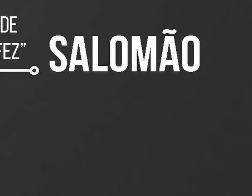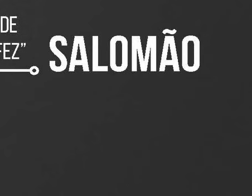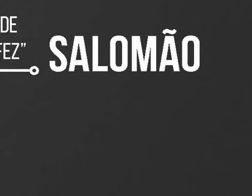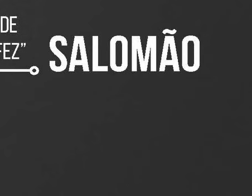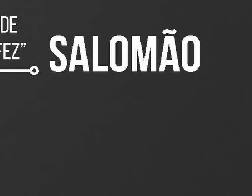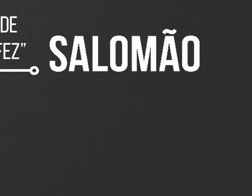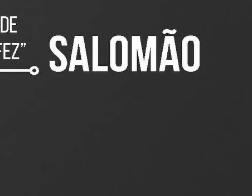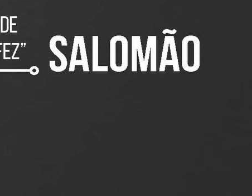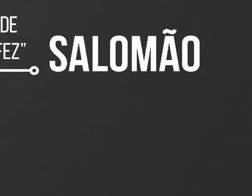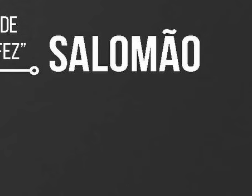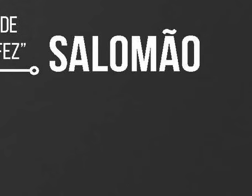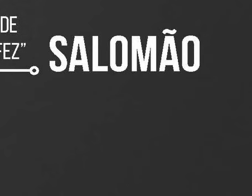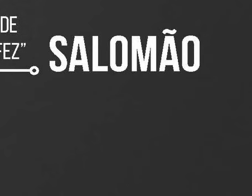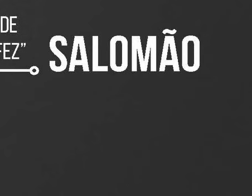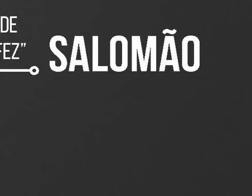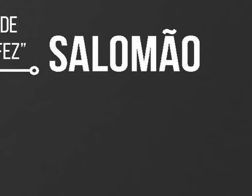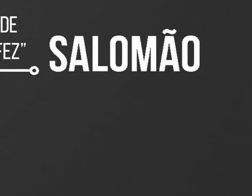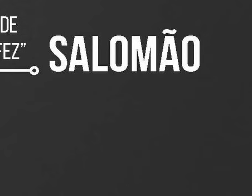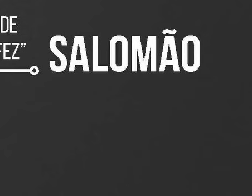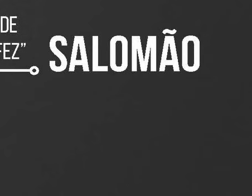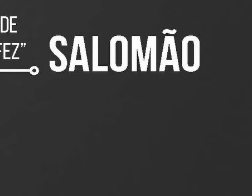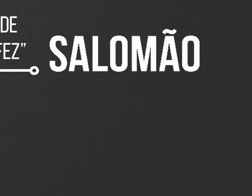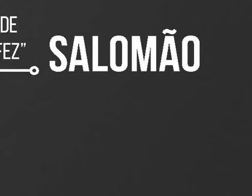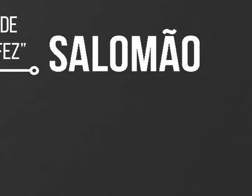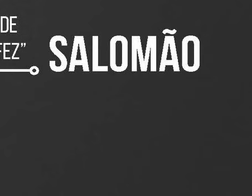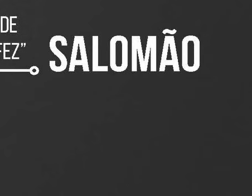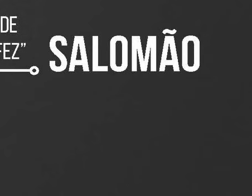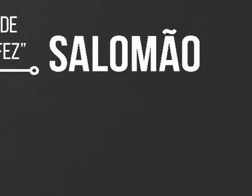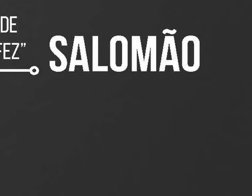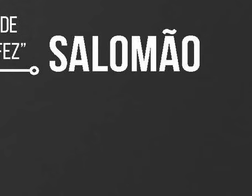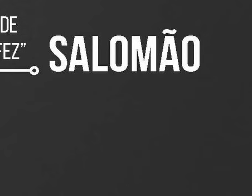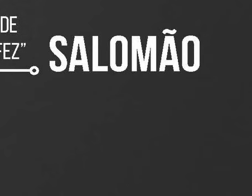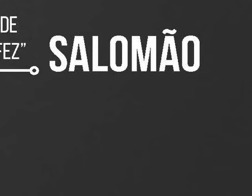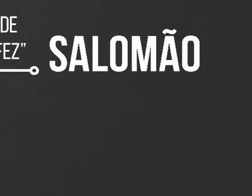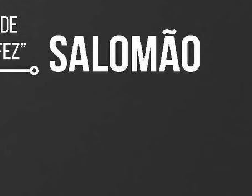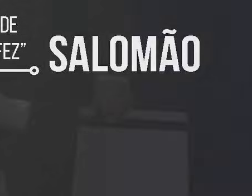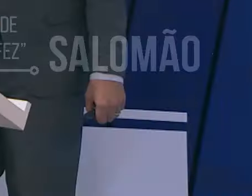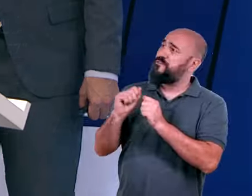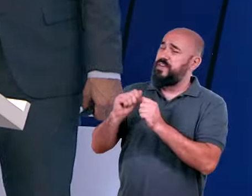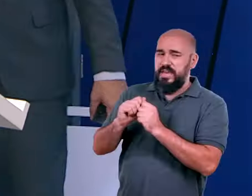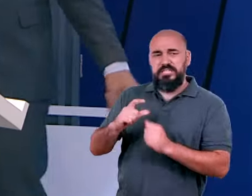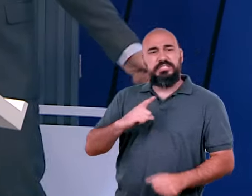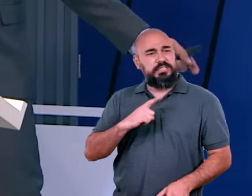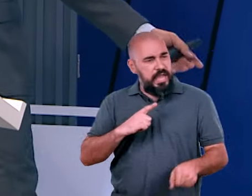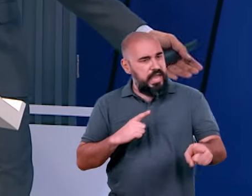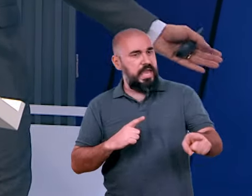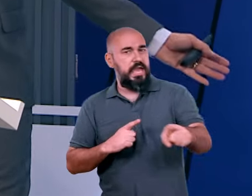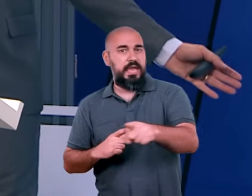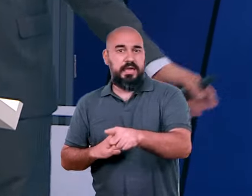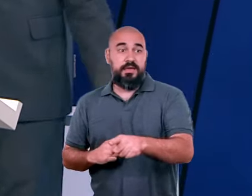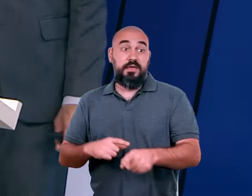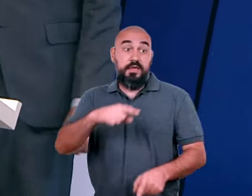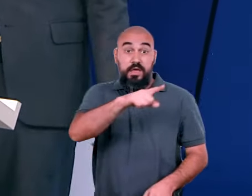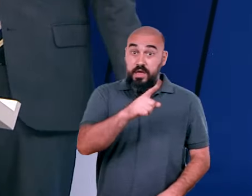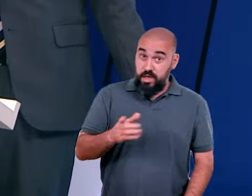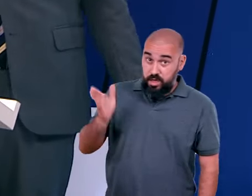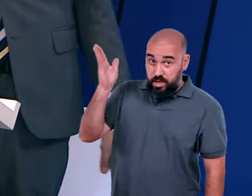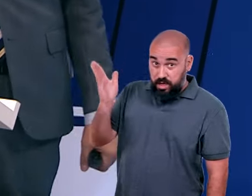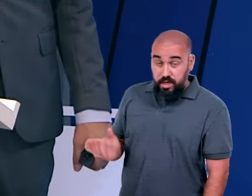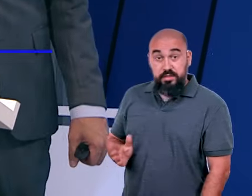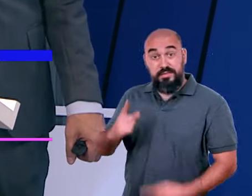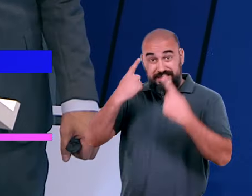nenhuma só palavra falhou de todas as boas promessas que Deus fez. São testemunhos